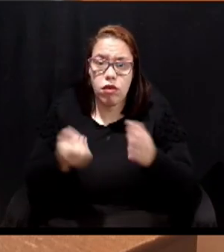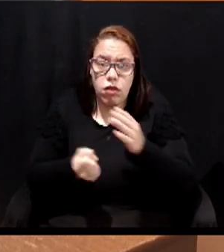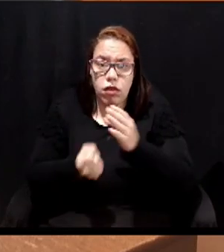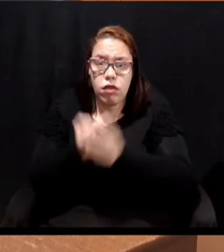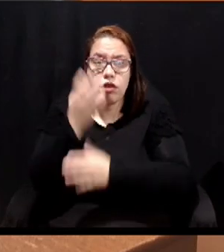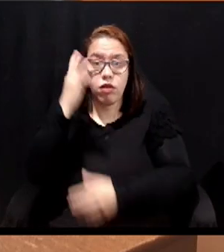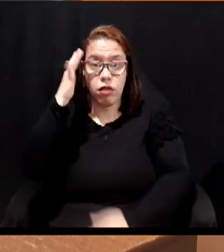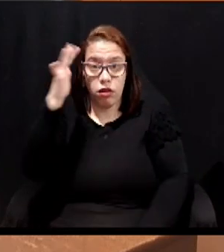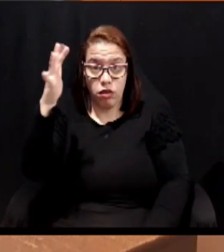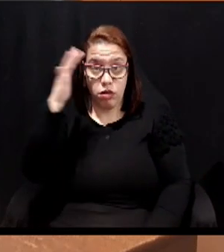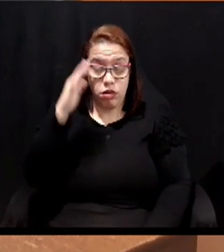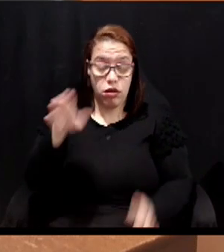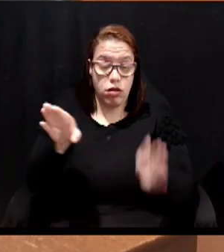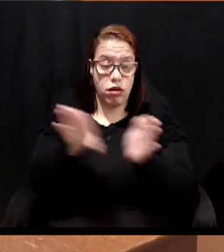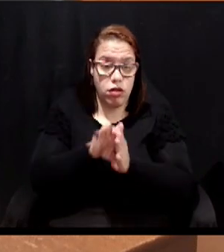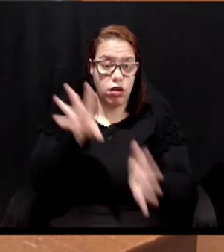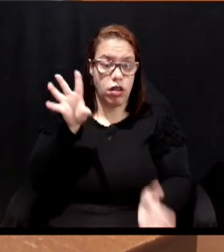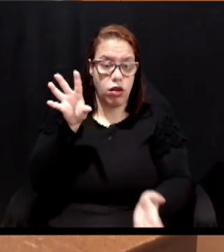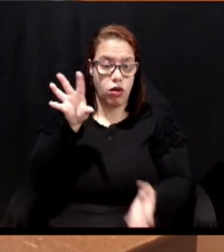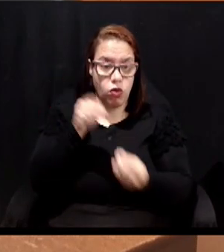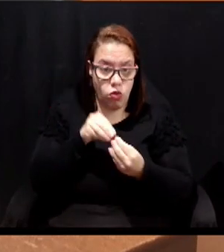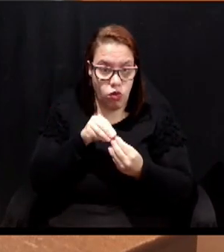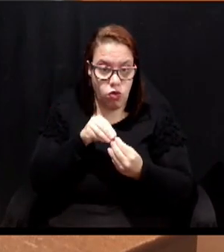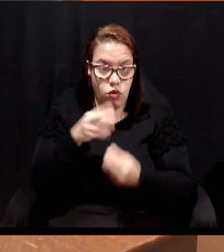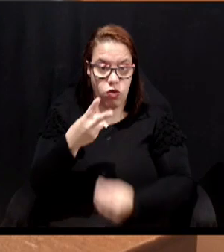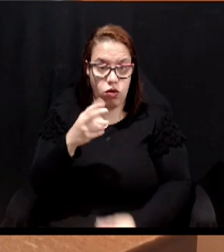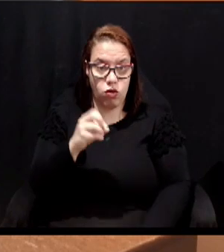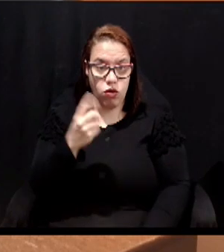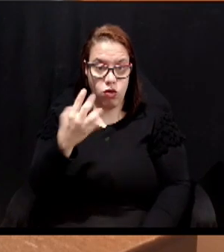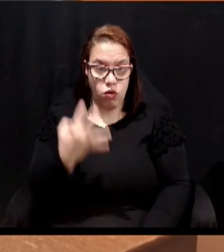ela ser constituída ali em 2014,